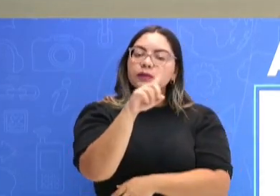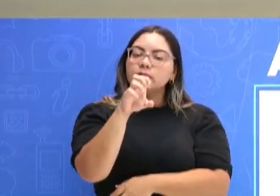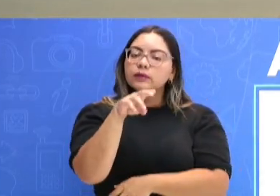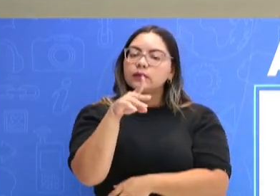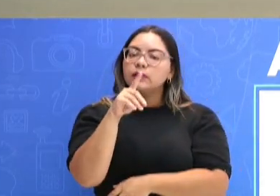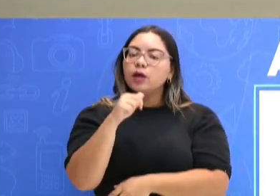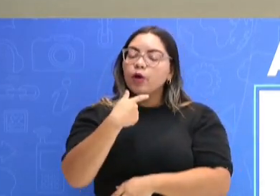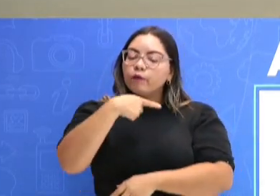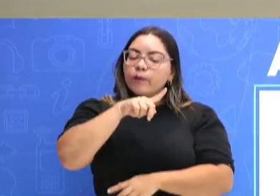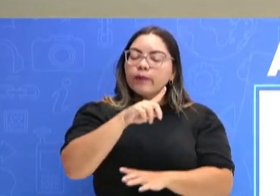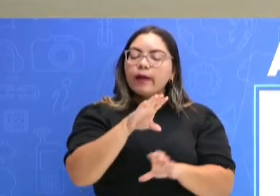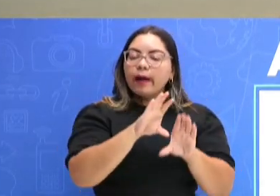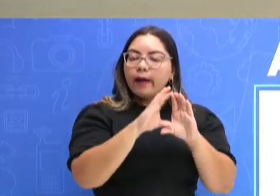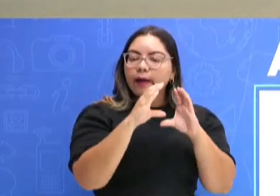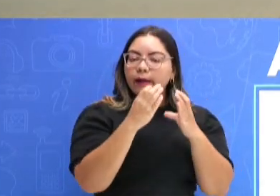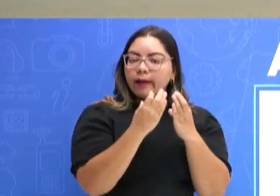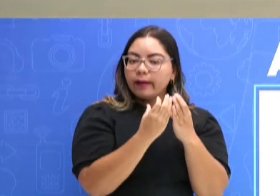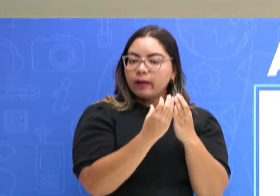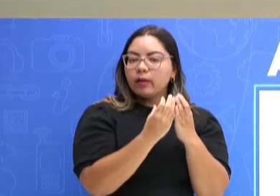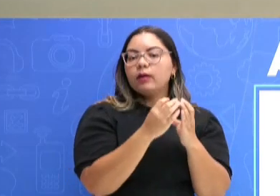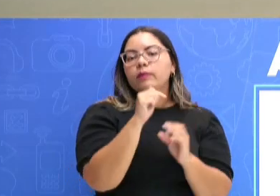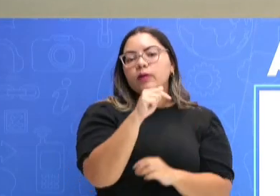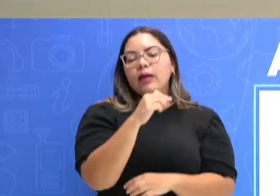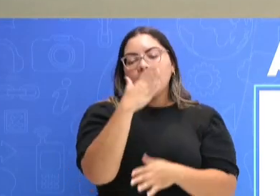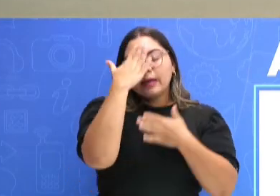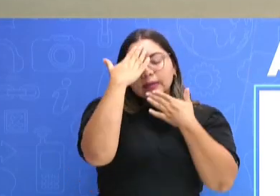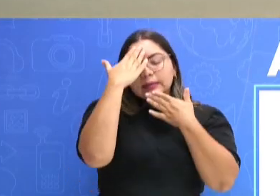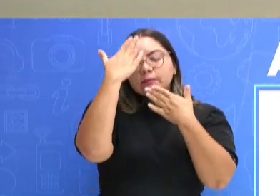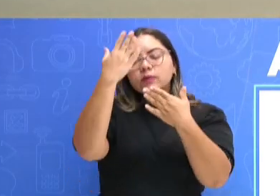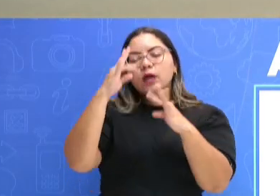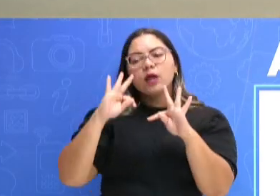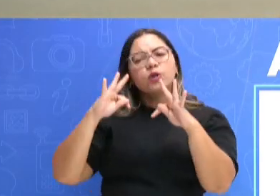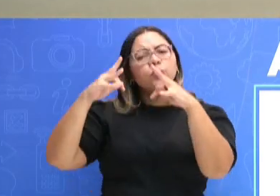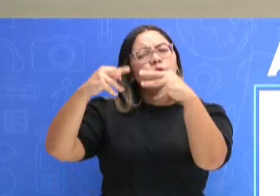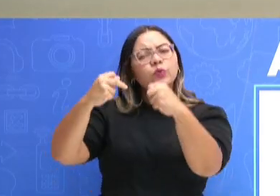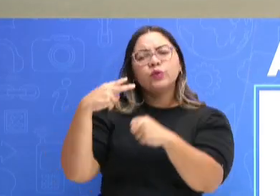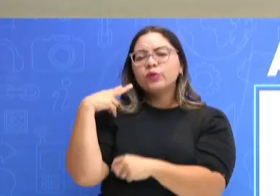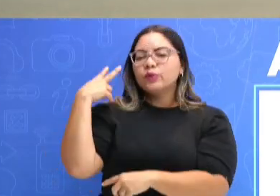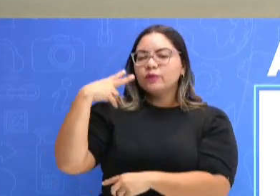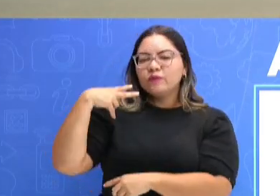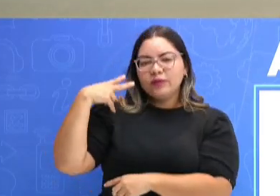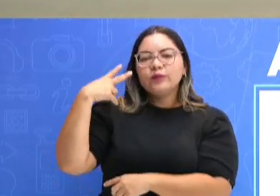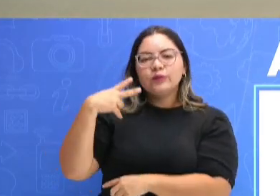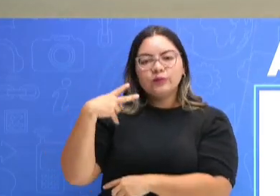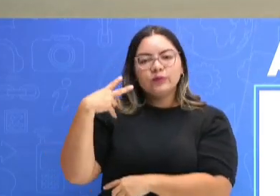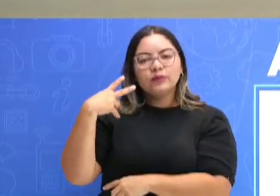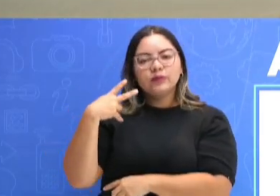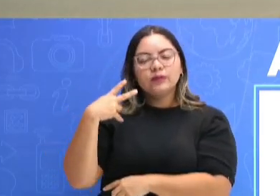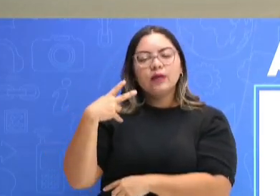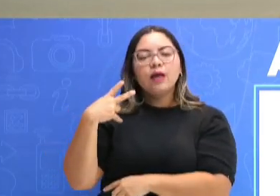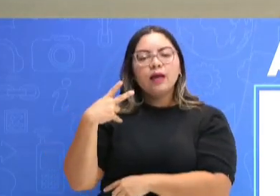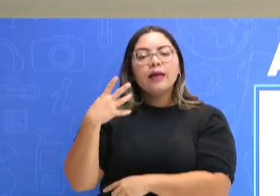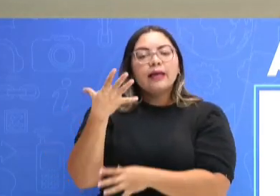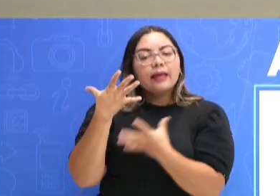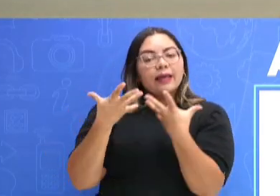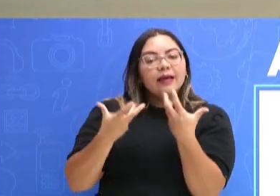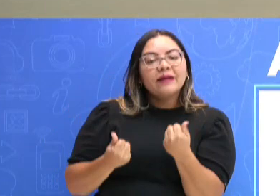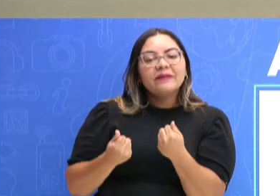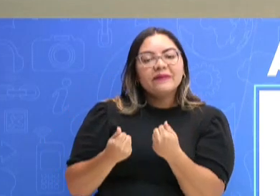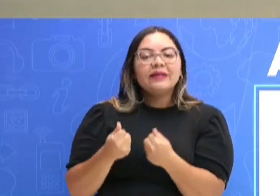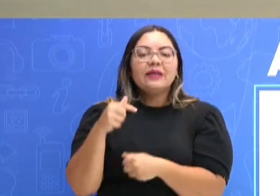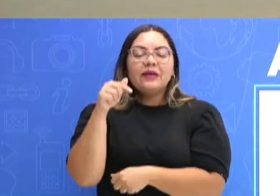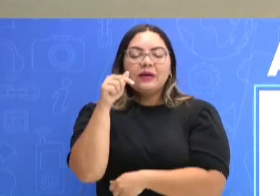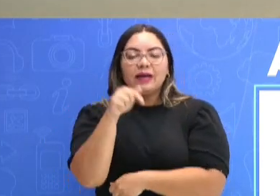Câmara Municipal, que a gente aproveita para agradecer todos os vereadores, todos, sem exceção, que aprovaram, por unanimidade, esse projeto de